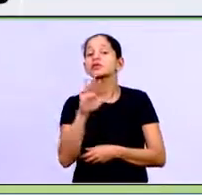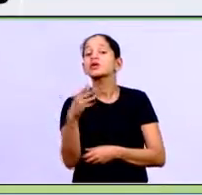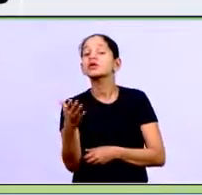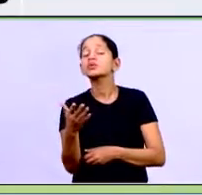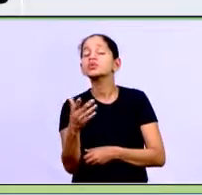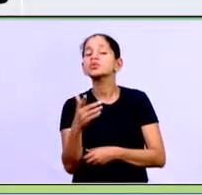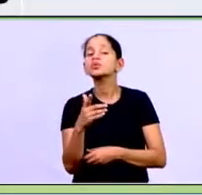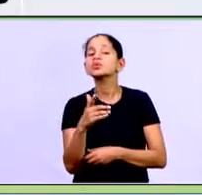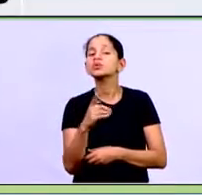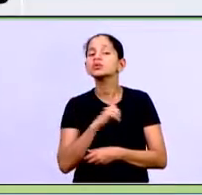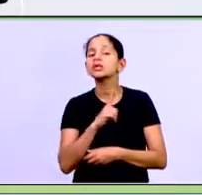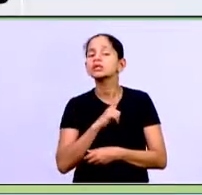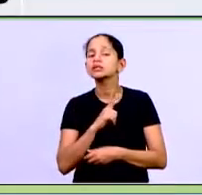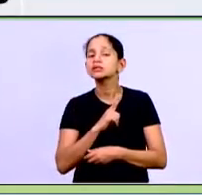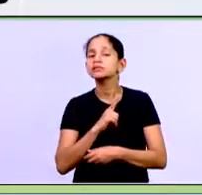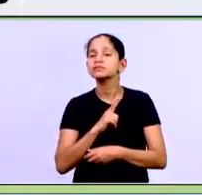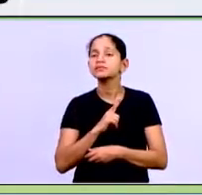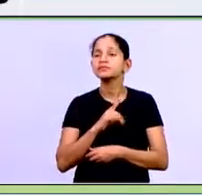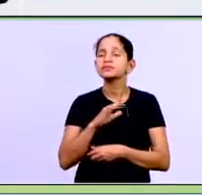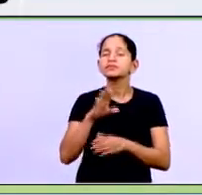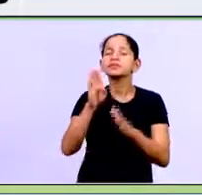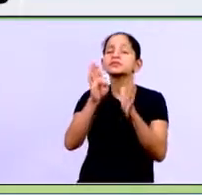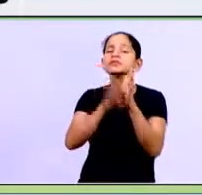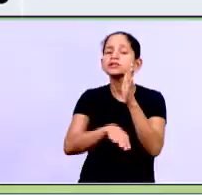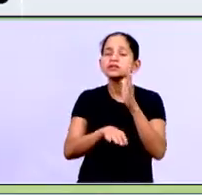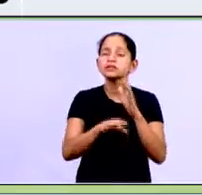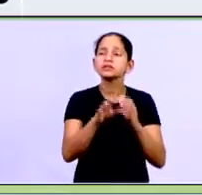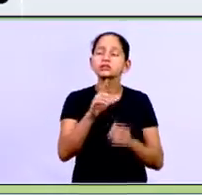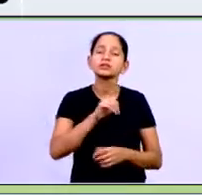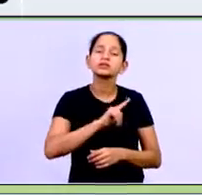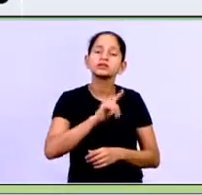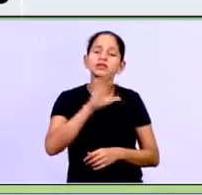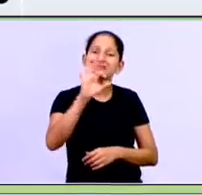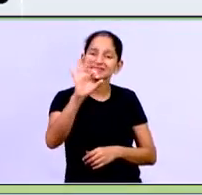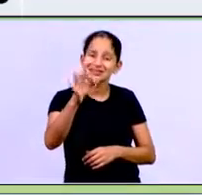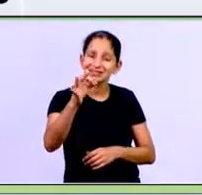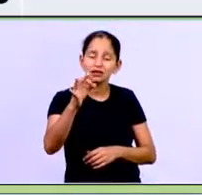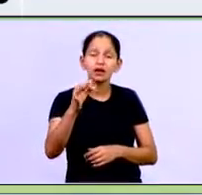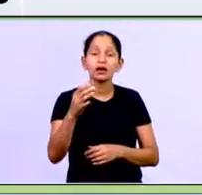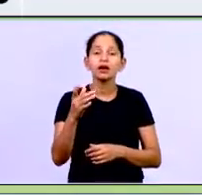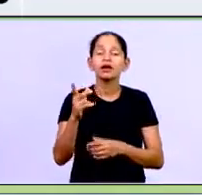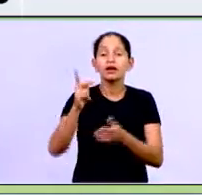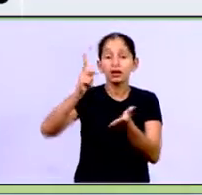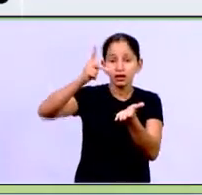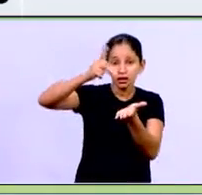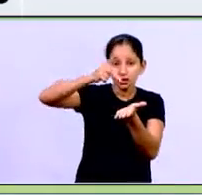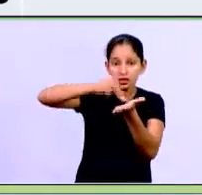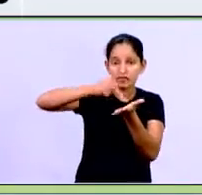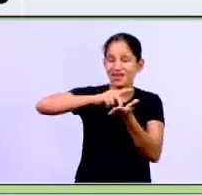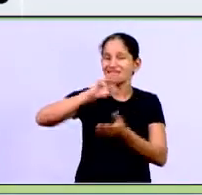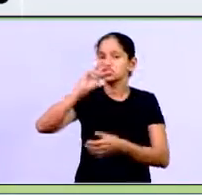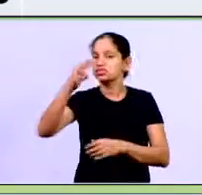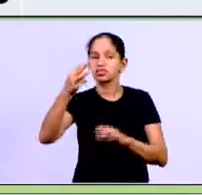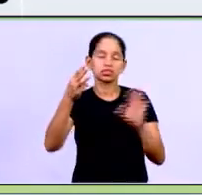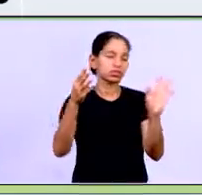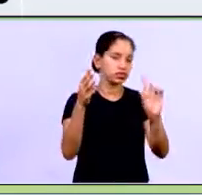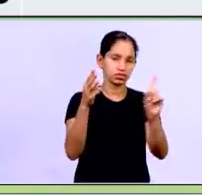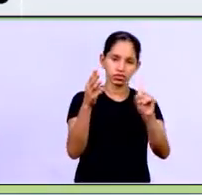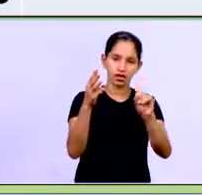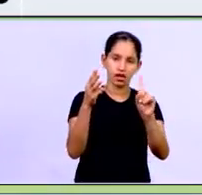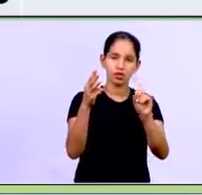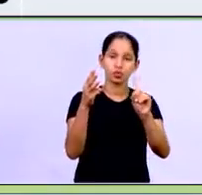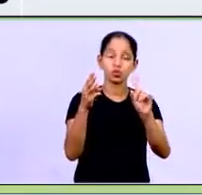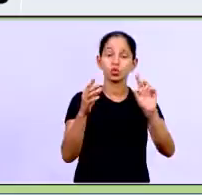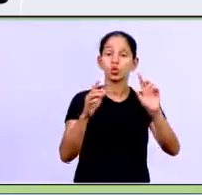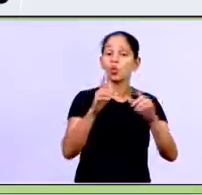quanto, Rafael? Tirando o valor, você vai tirar, na verdade, você não pode tirar os 3.154. Você vai